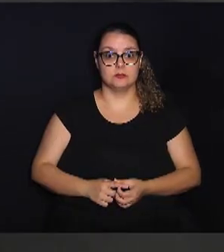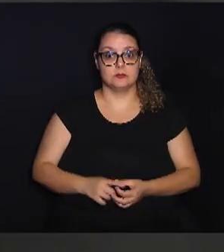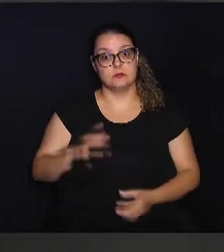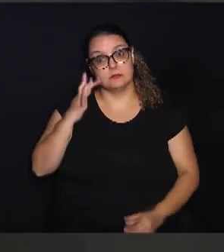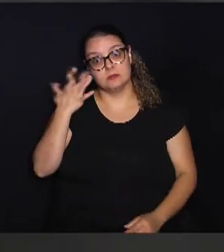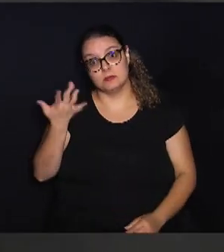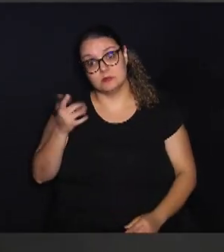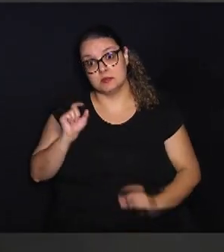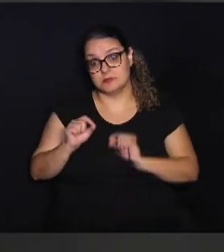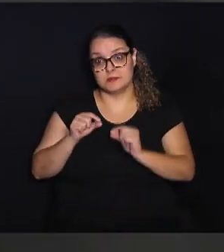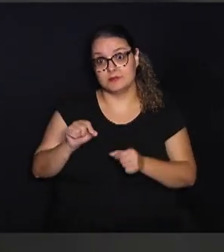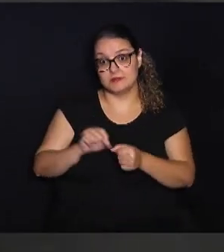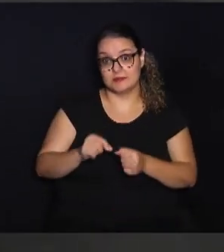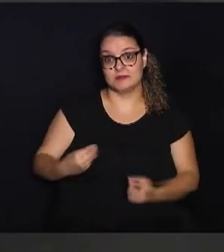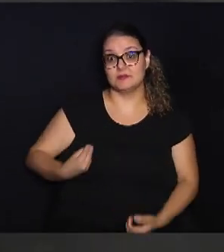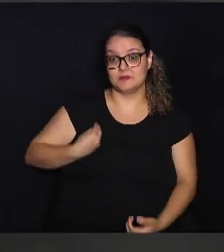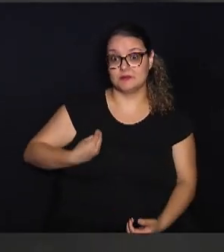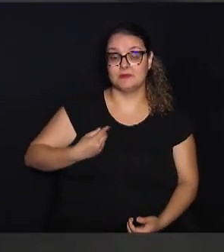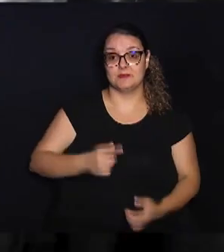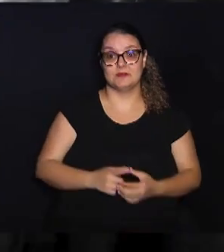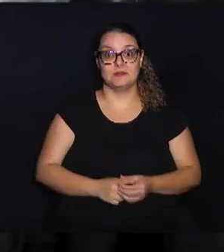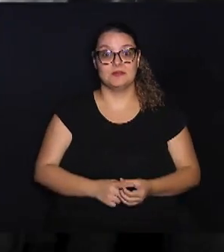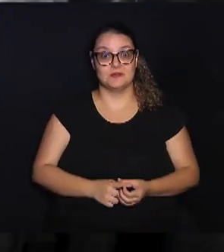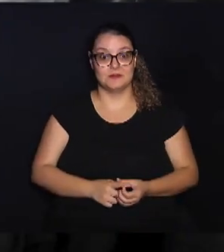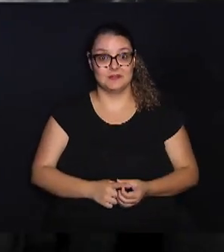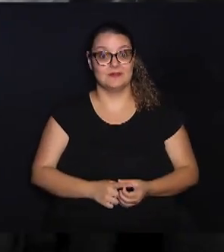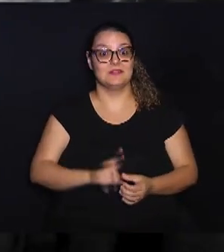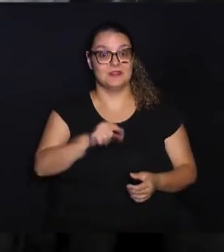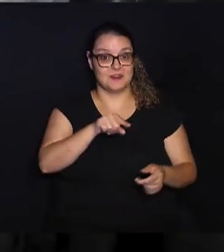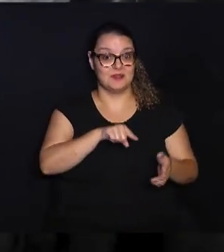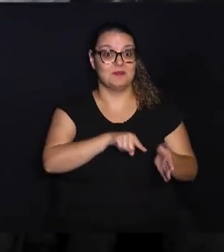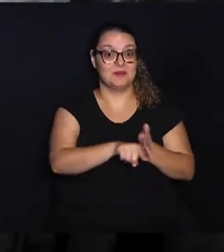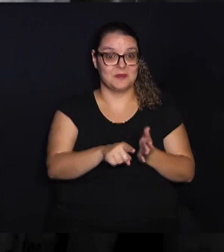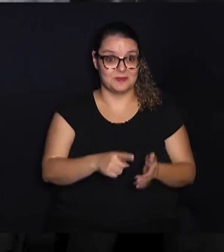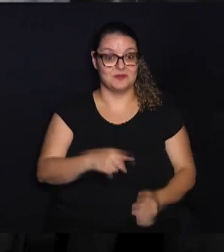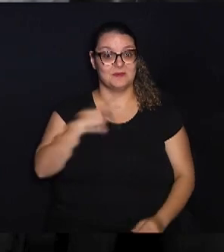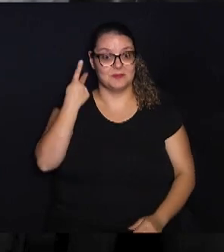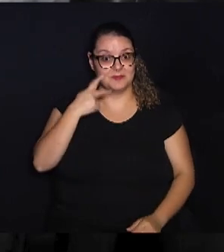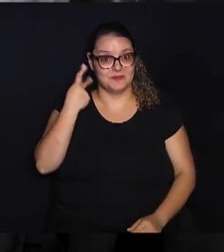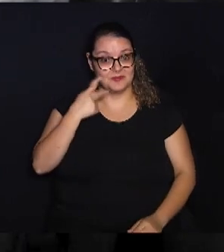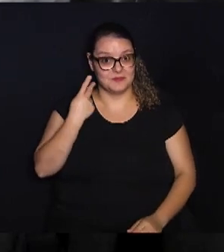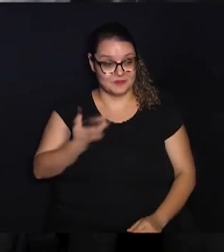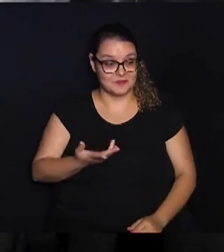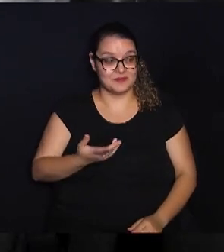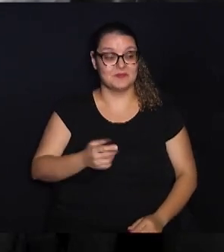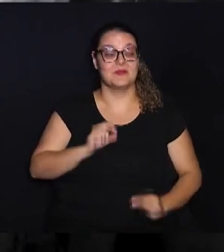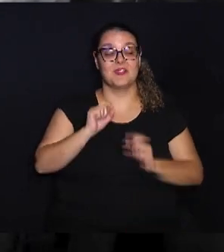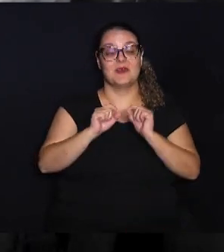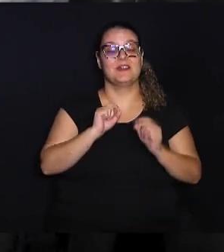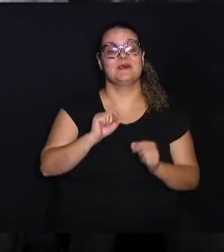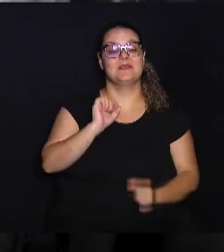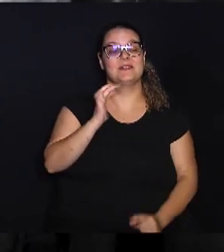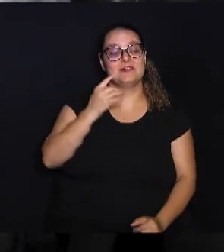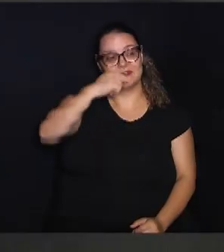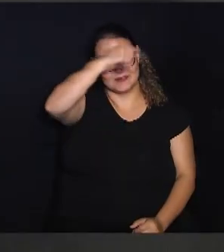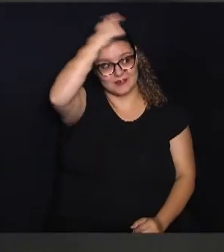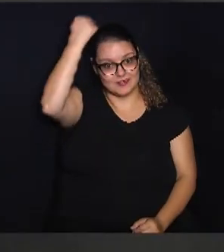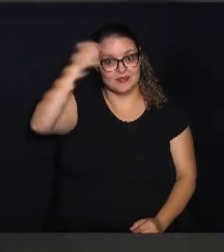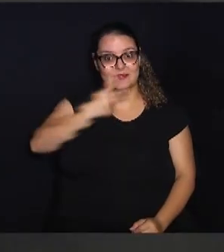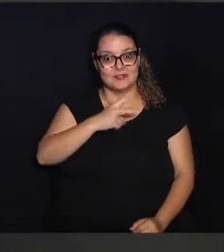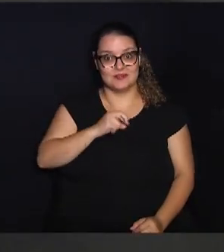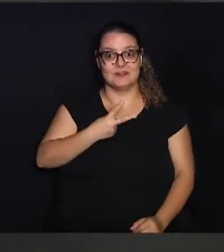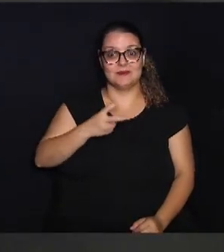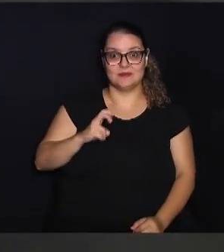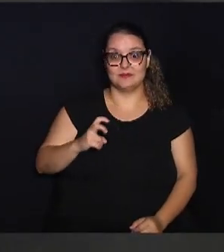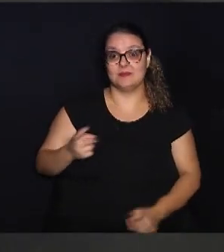vida, né? Porque para retomar... Era uma pergunta que eu ia te fazer, Paulo Gaspar, em 2025. Para retomar é bem complicado, ainda mais na